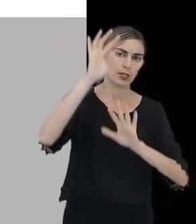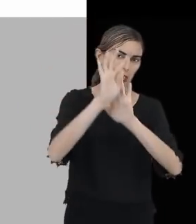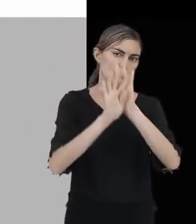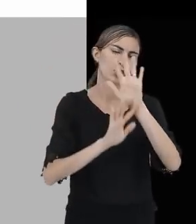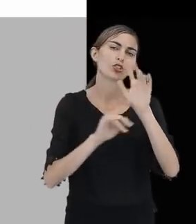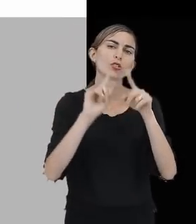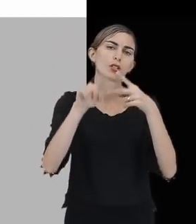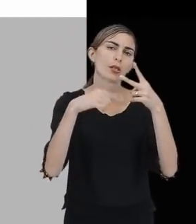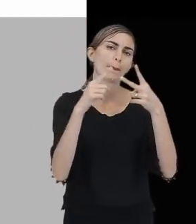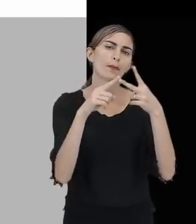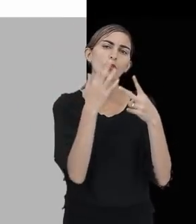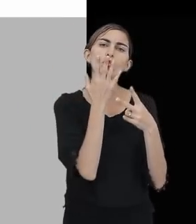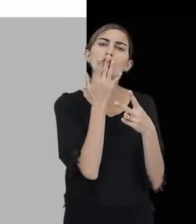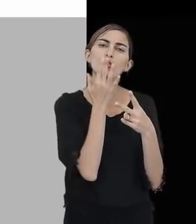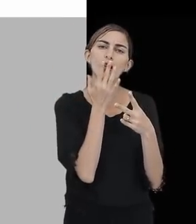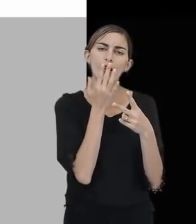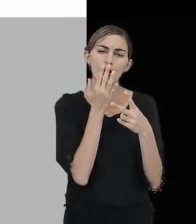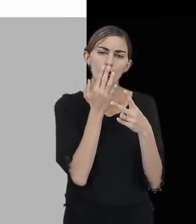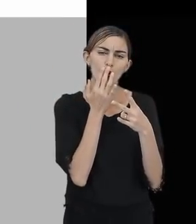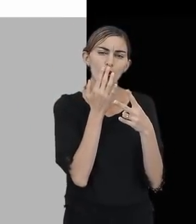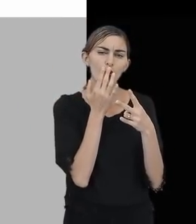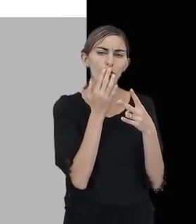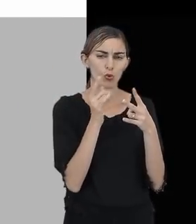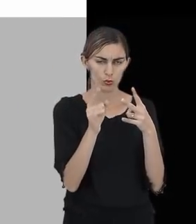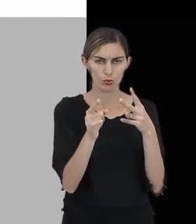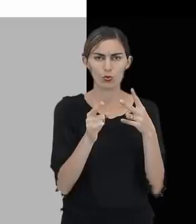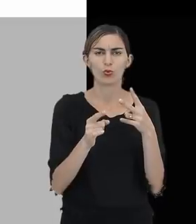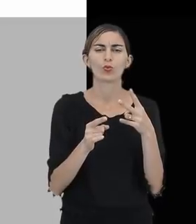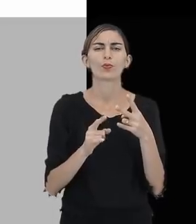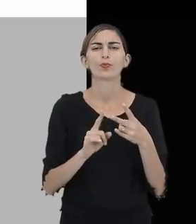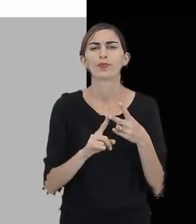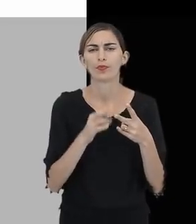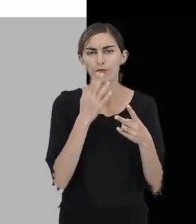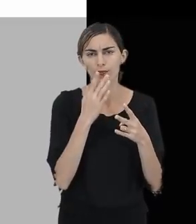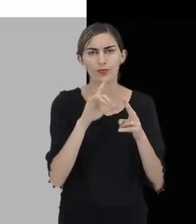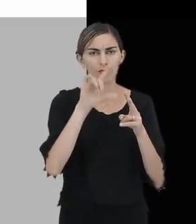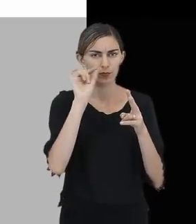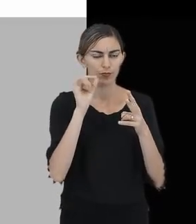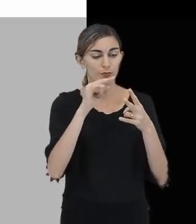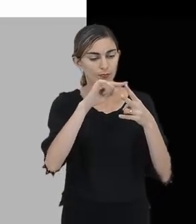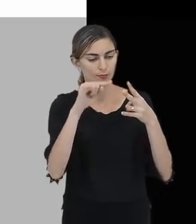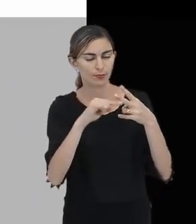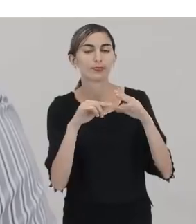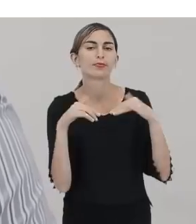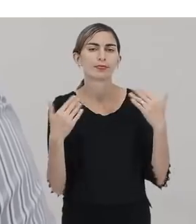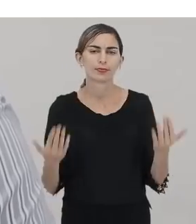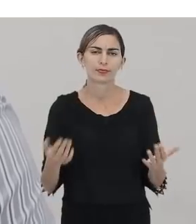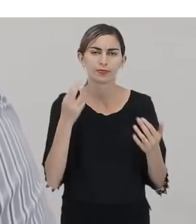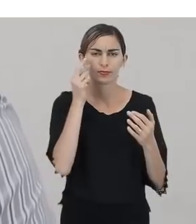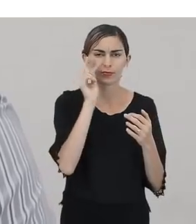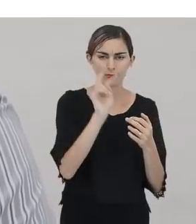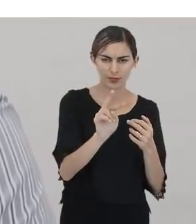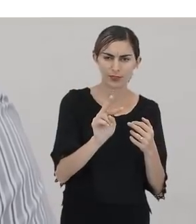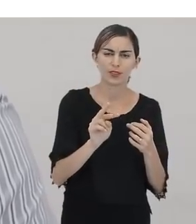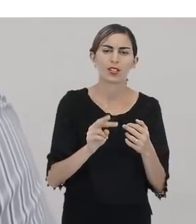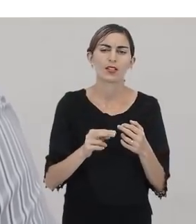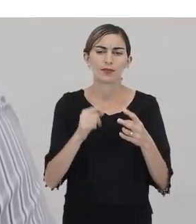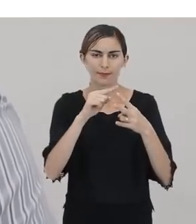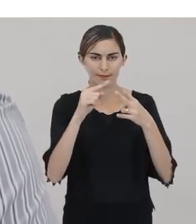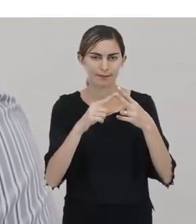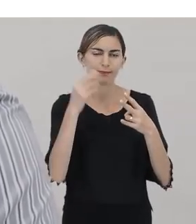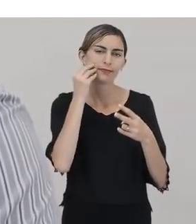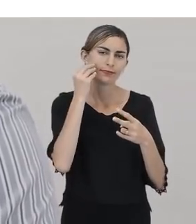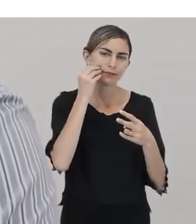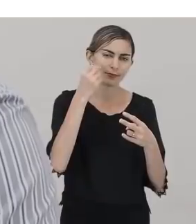eu estou definindo esse valor aqui em hexadecimal. Então a gente está vendo aqui um edit text e a